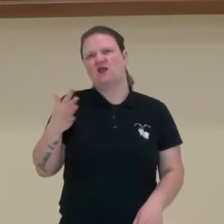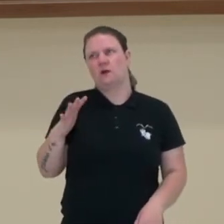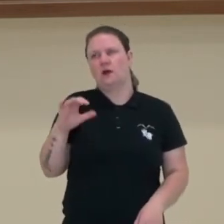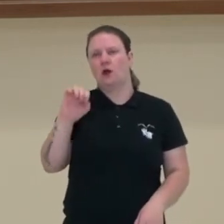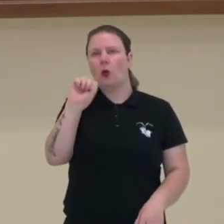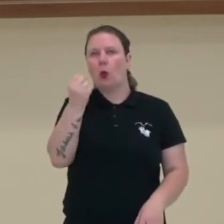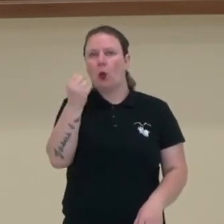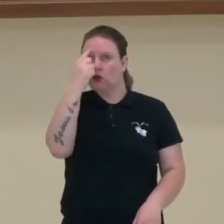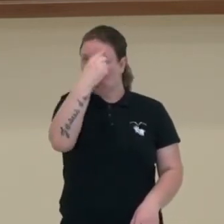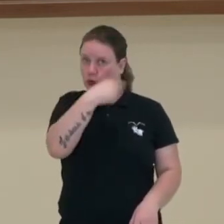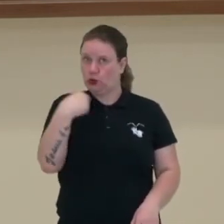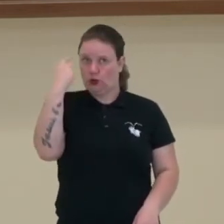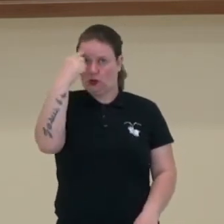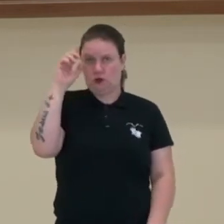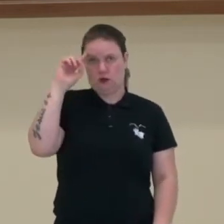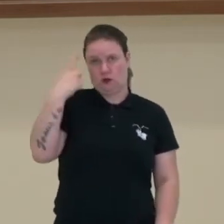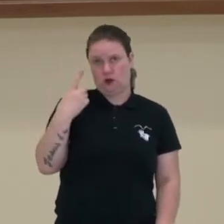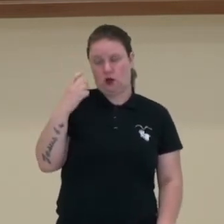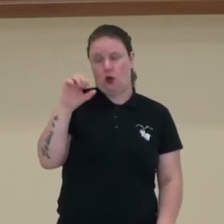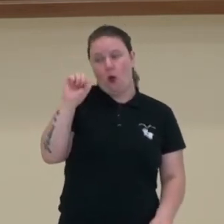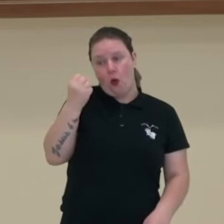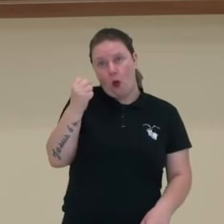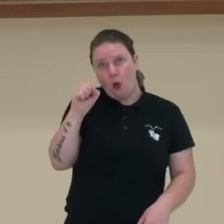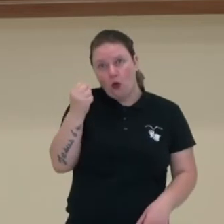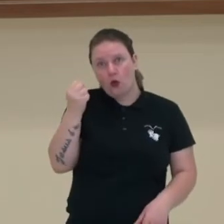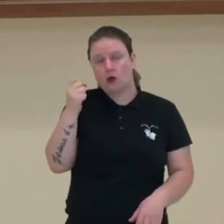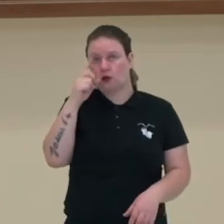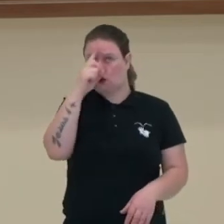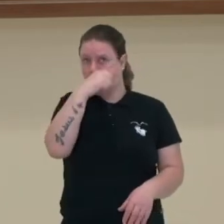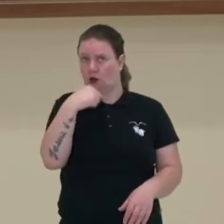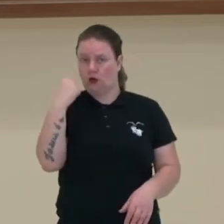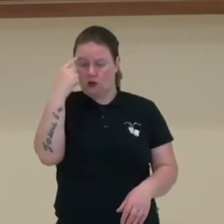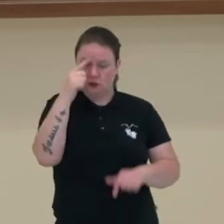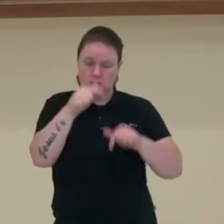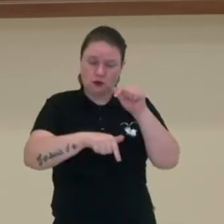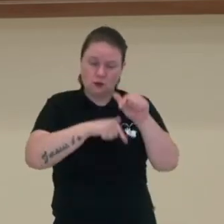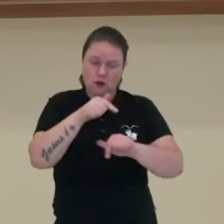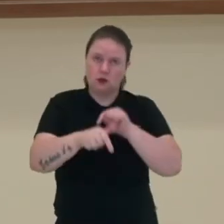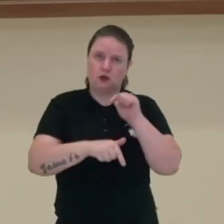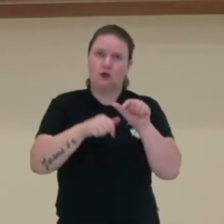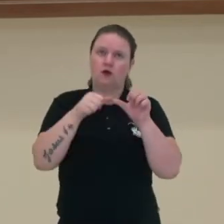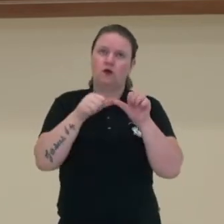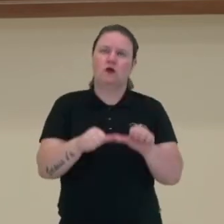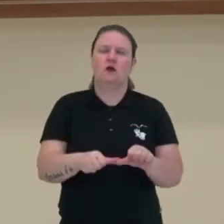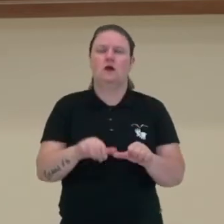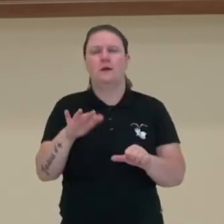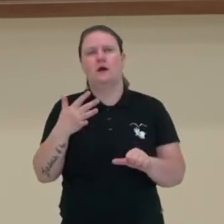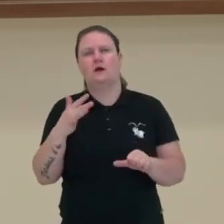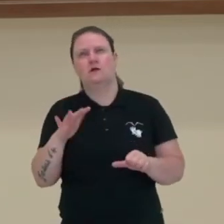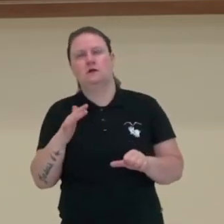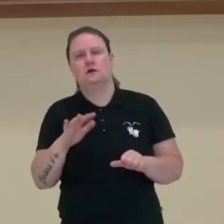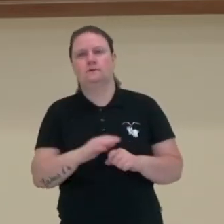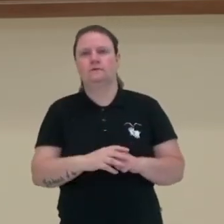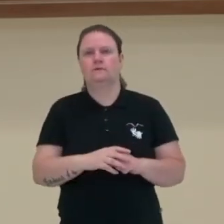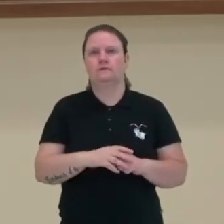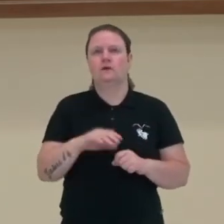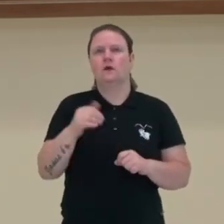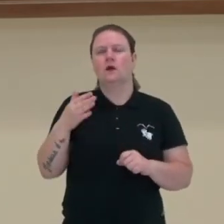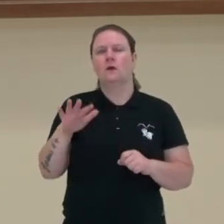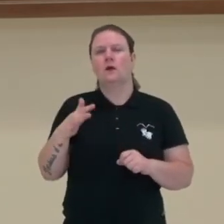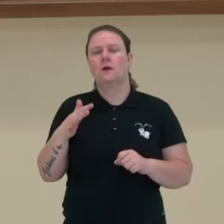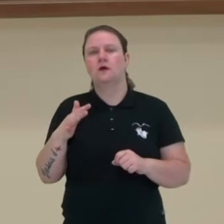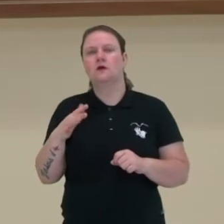dia. Das 8 horas por dia que a gente trabalha, vai sobrar, então, não sou muito boa de